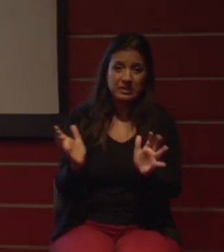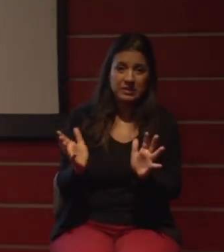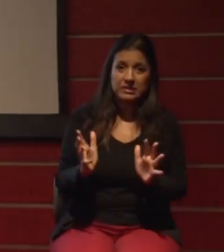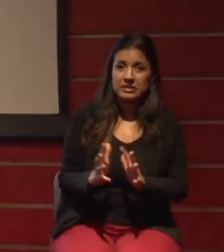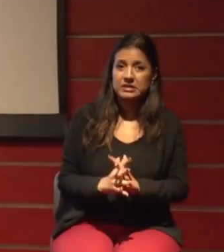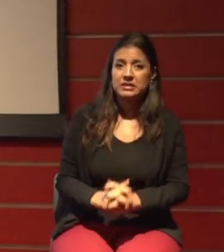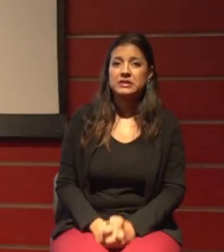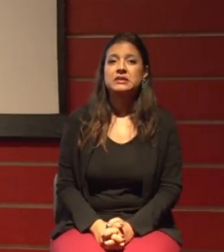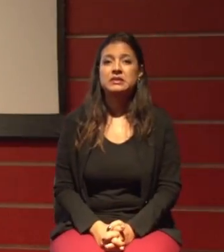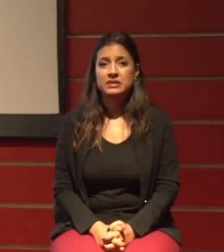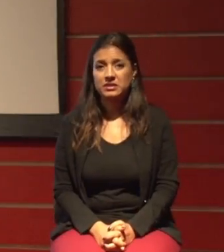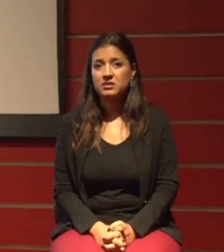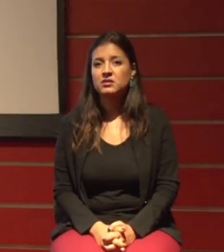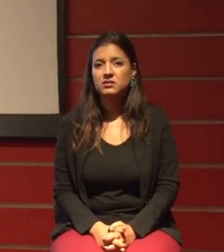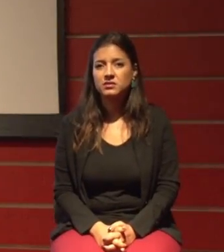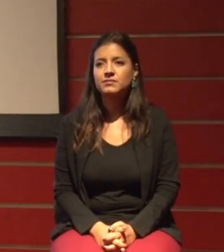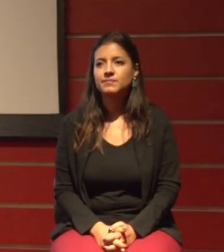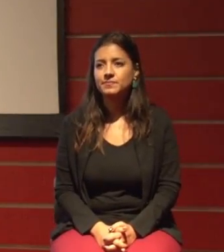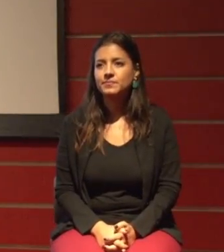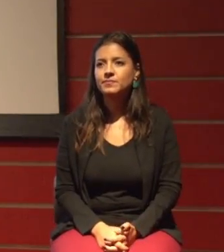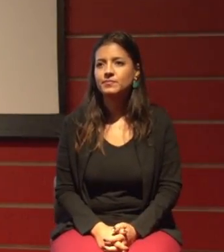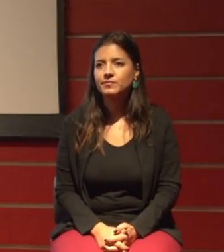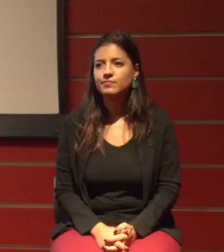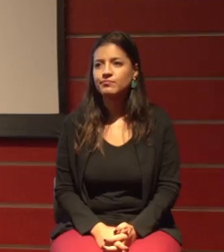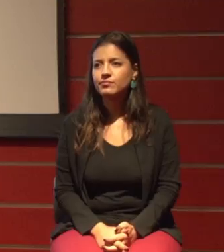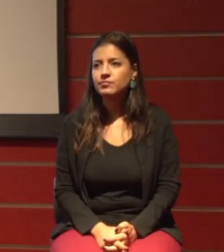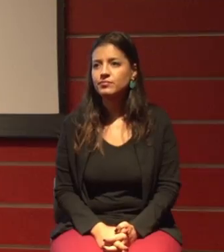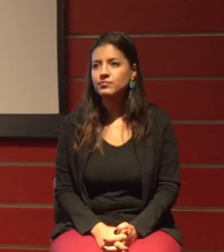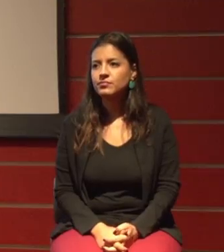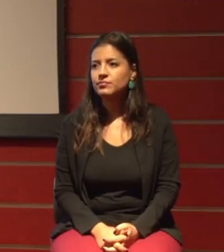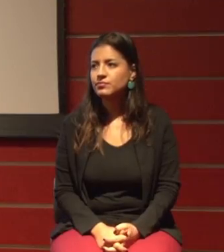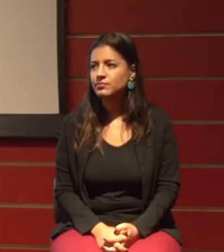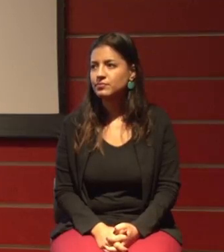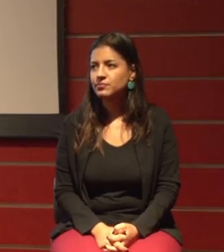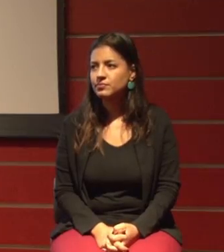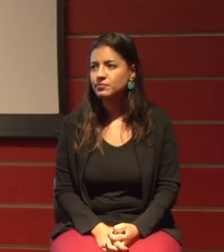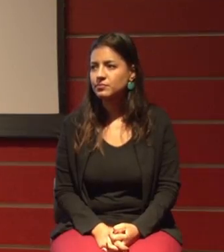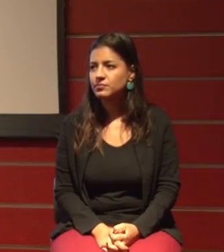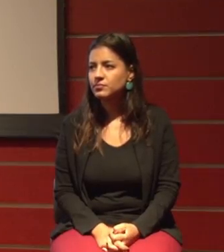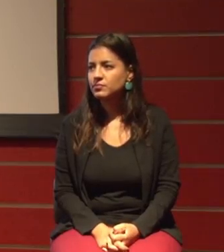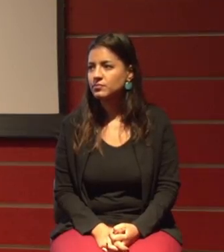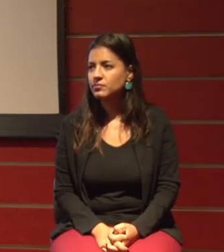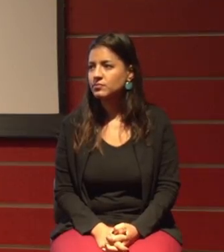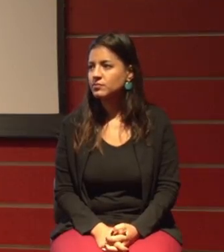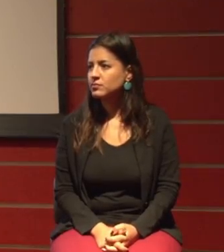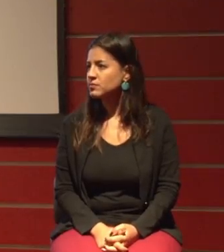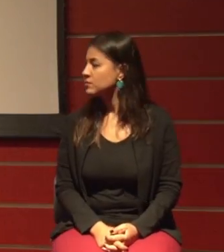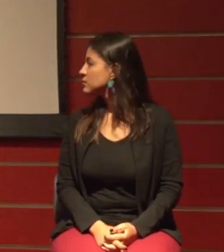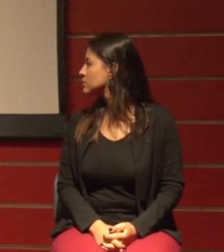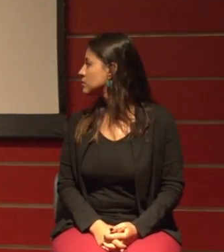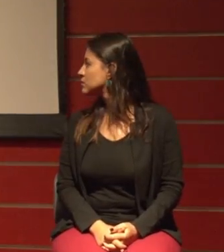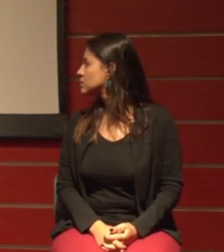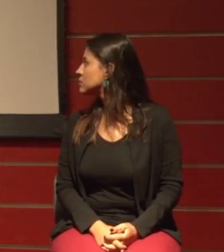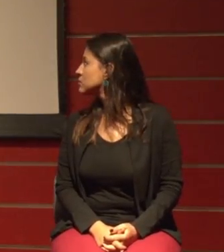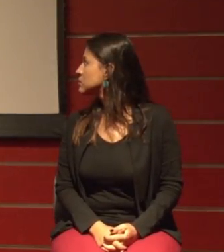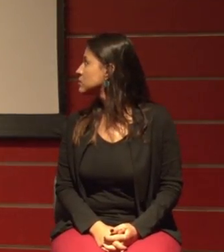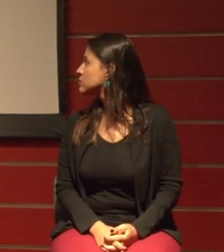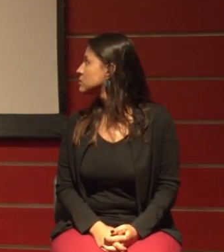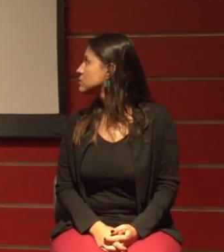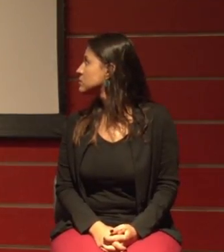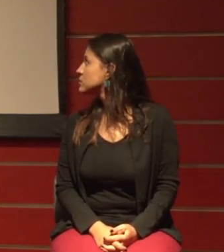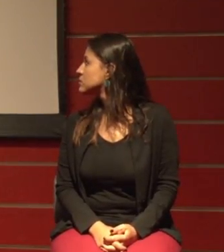das das preferidas também né Eh esse aqui que